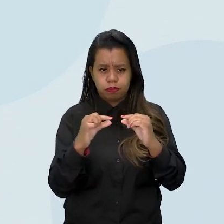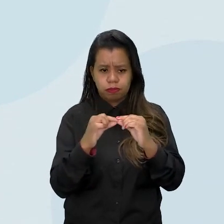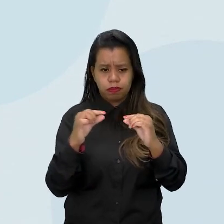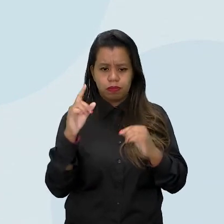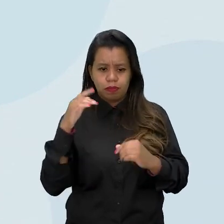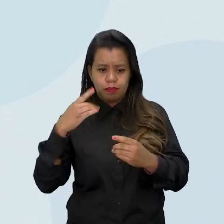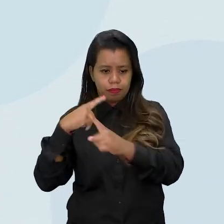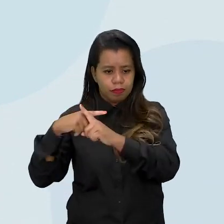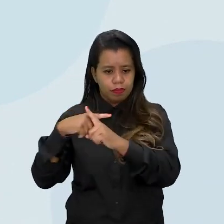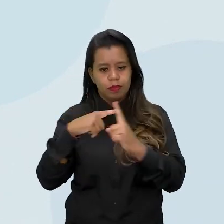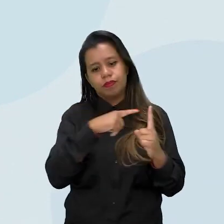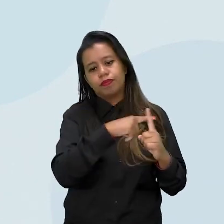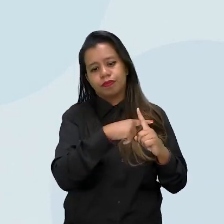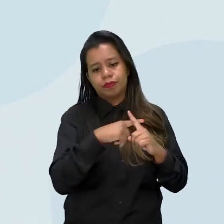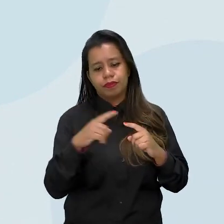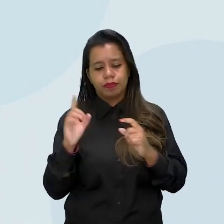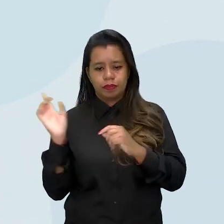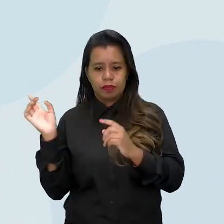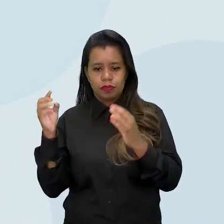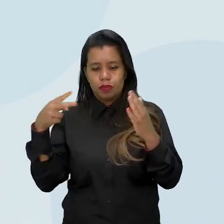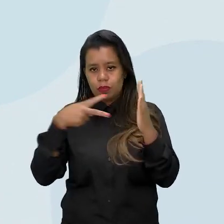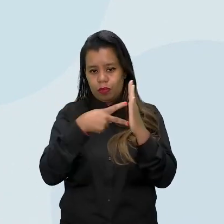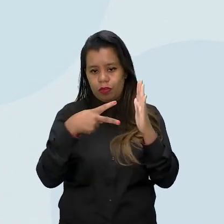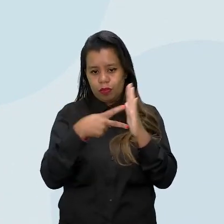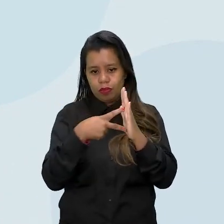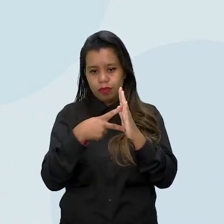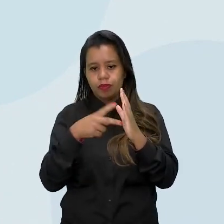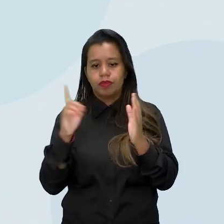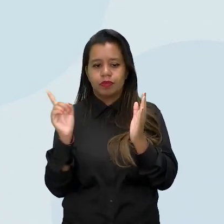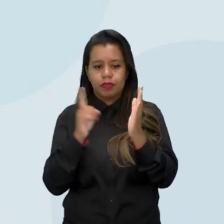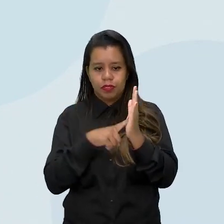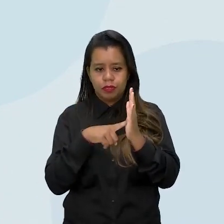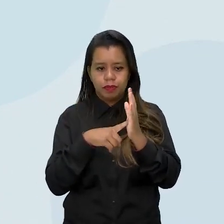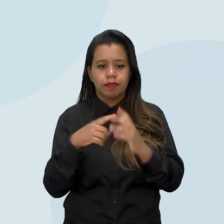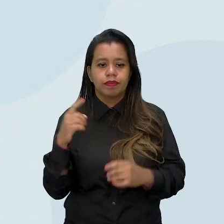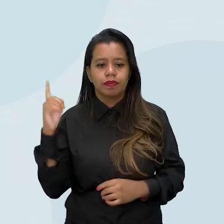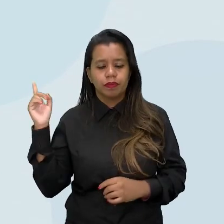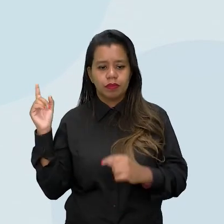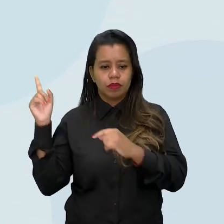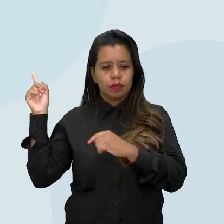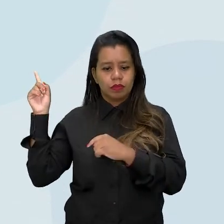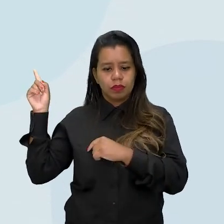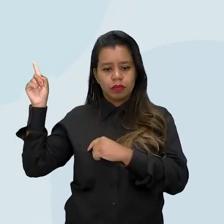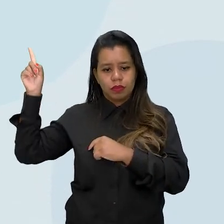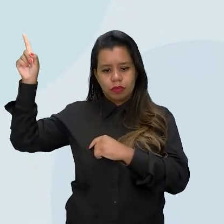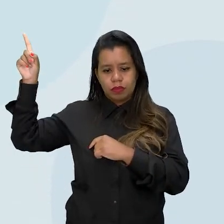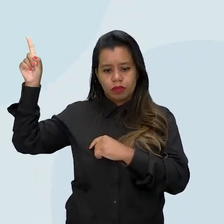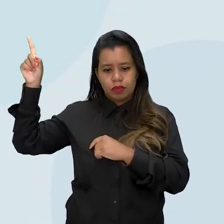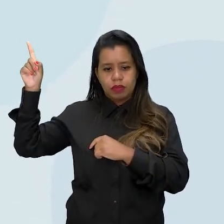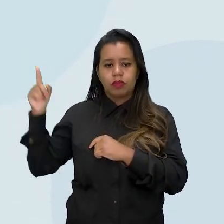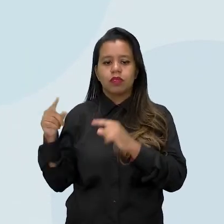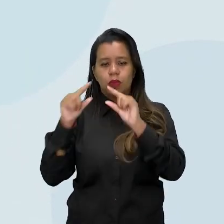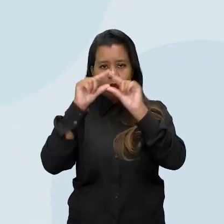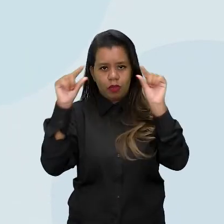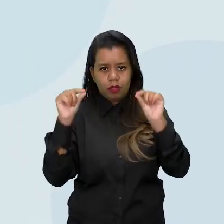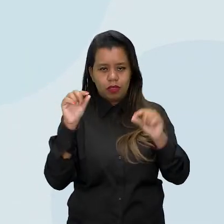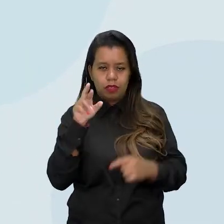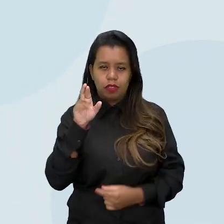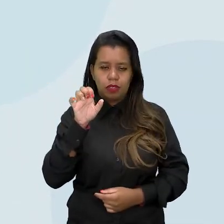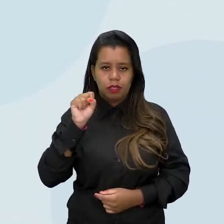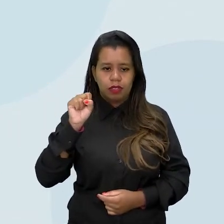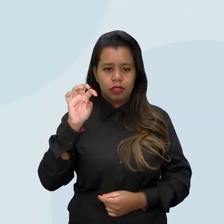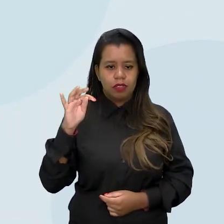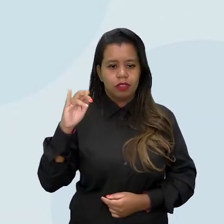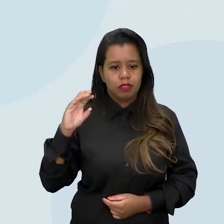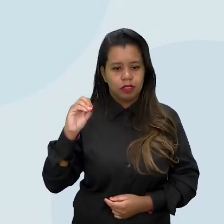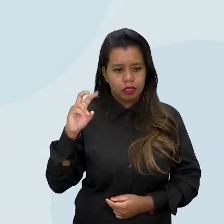gente pode representar por isso, né? E aqui a gente pode representar como um resistor, um equipamento que você vai colocar aí no meio. Tá bom? Esse é o